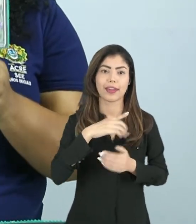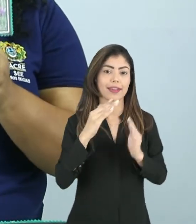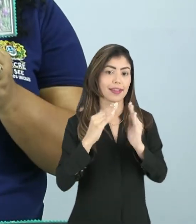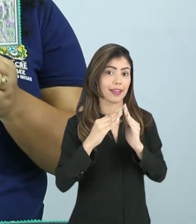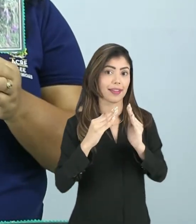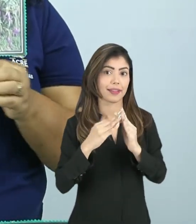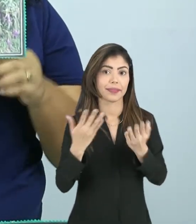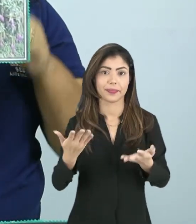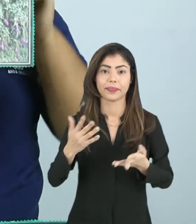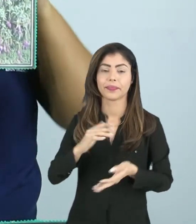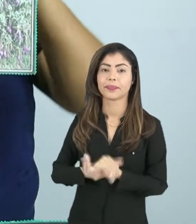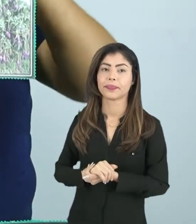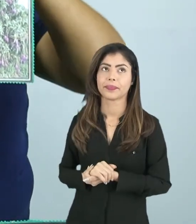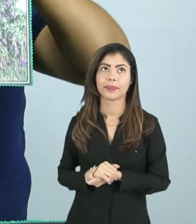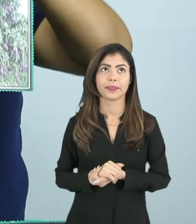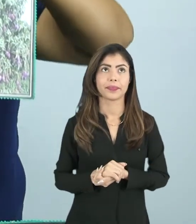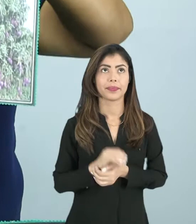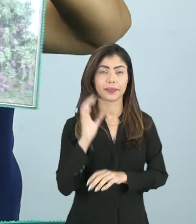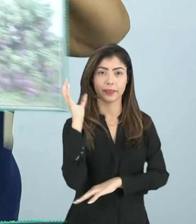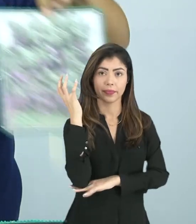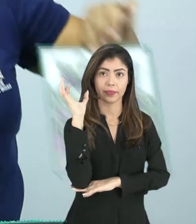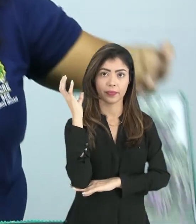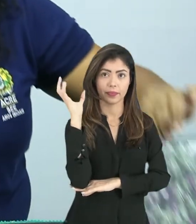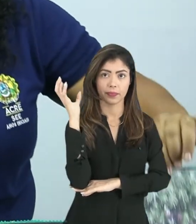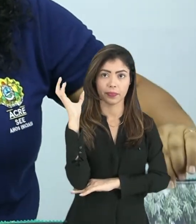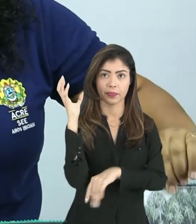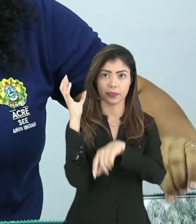mangueira no quintal.